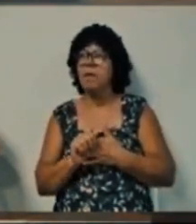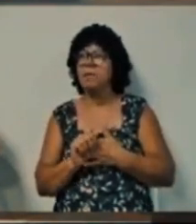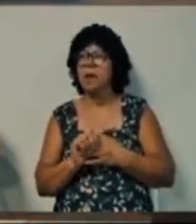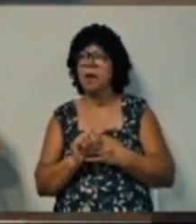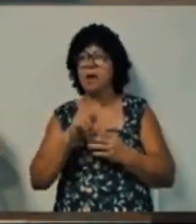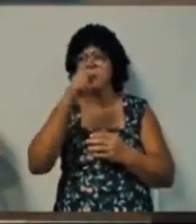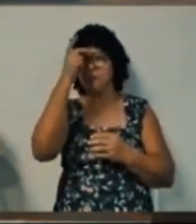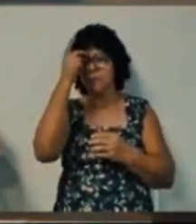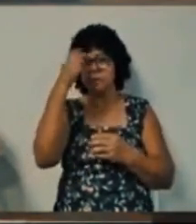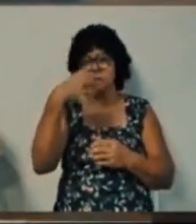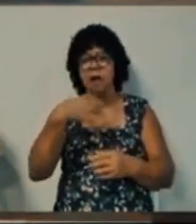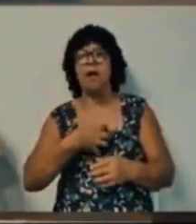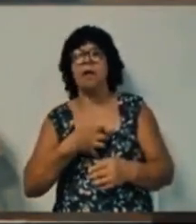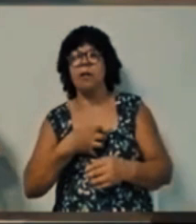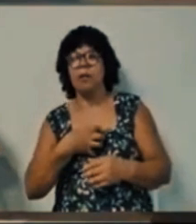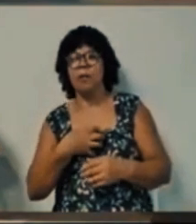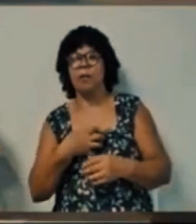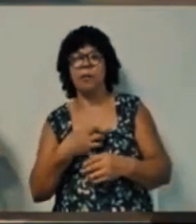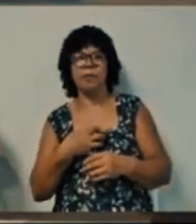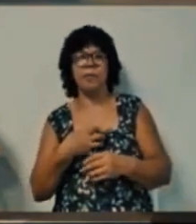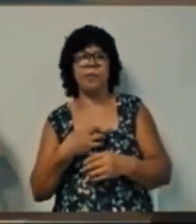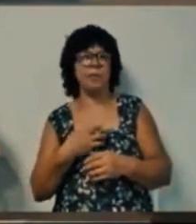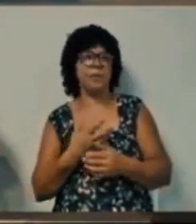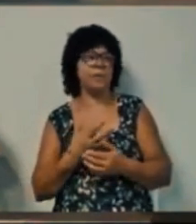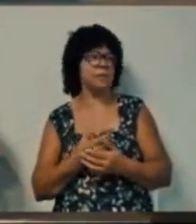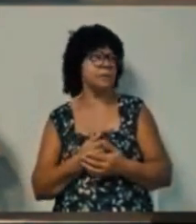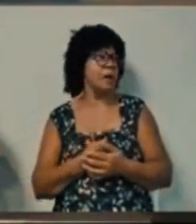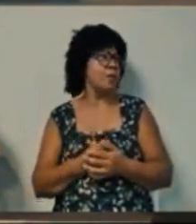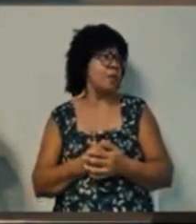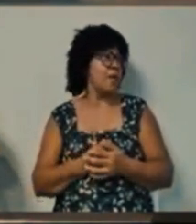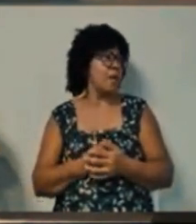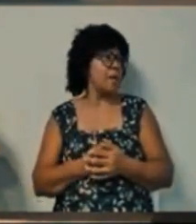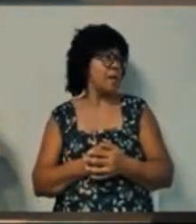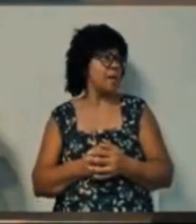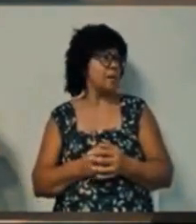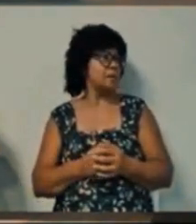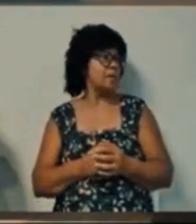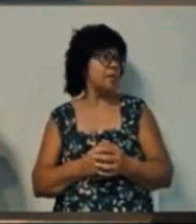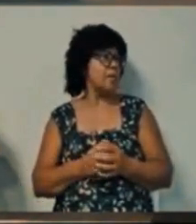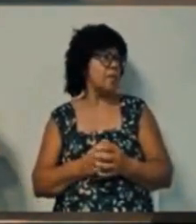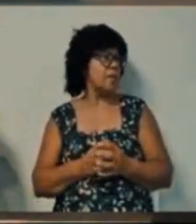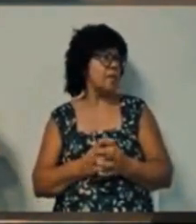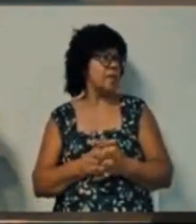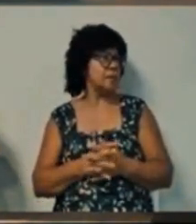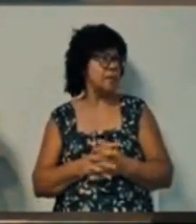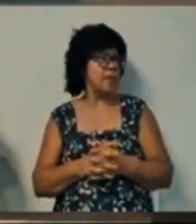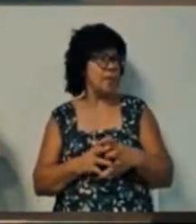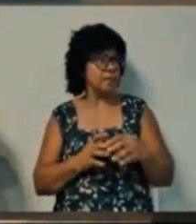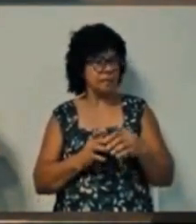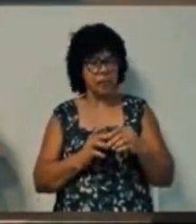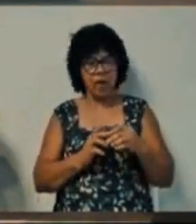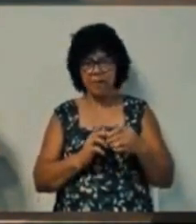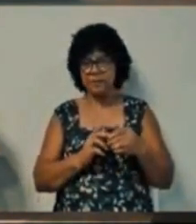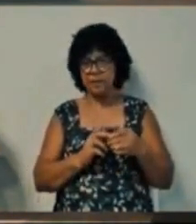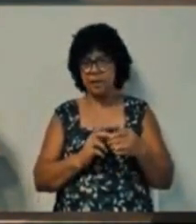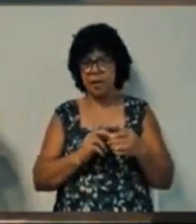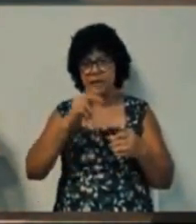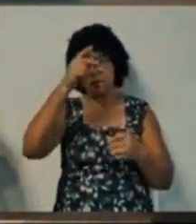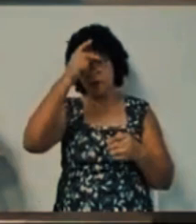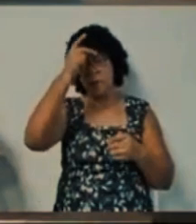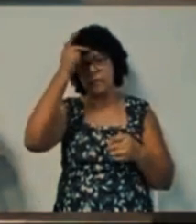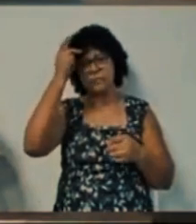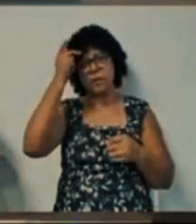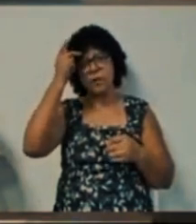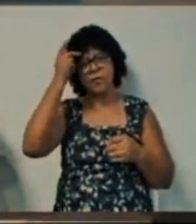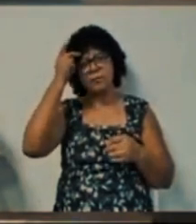toda a sociedade é impactada. As pessoas chegavam nas lojas para levar